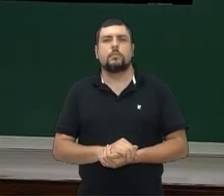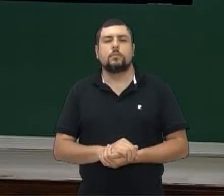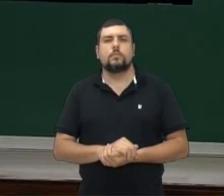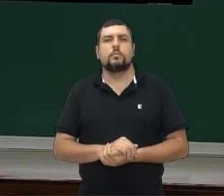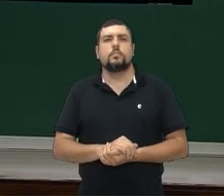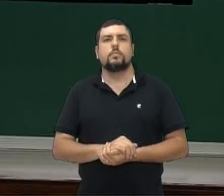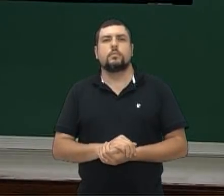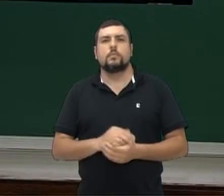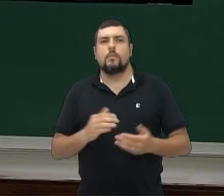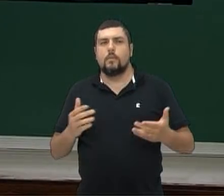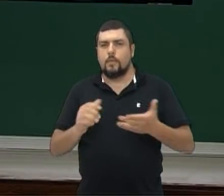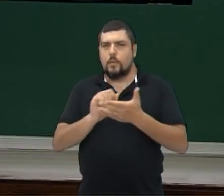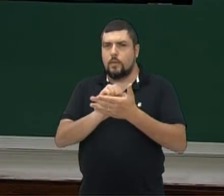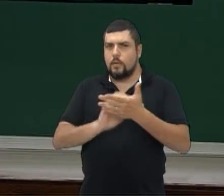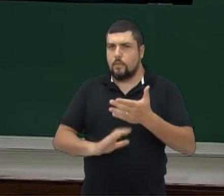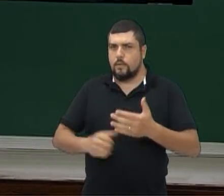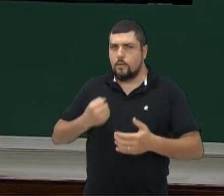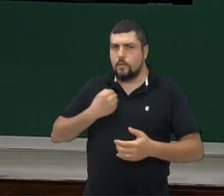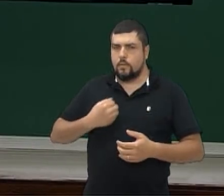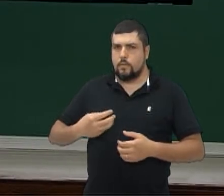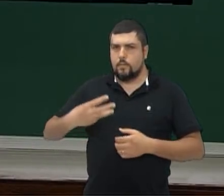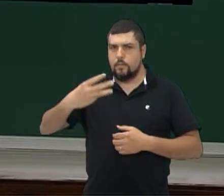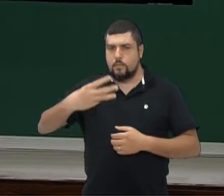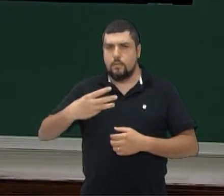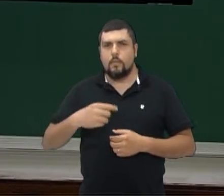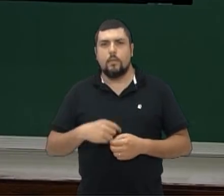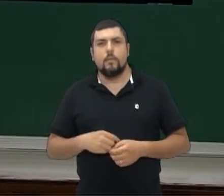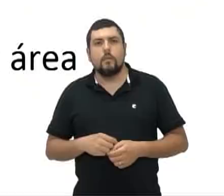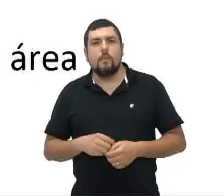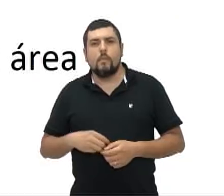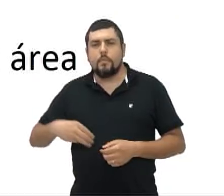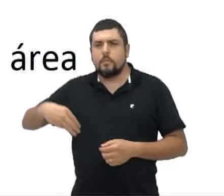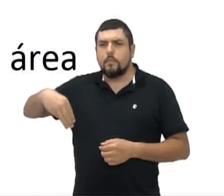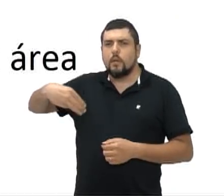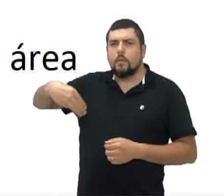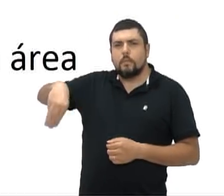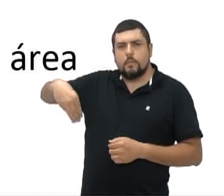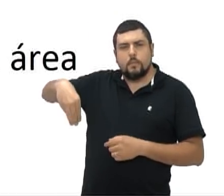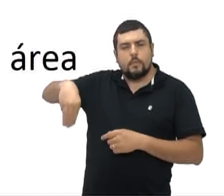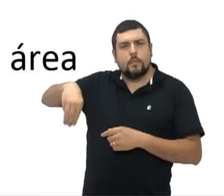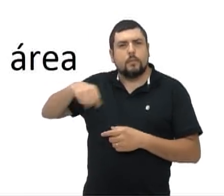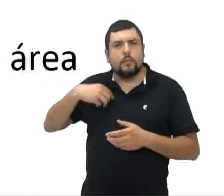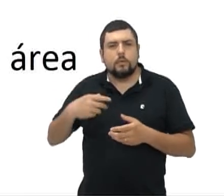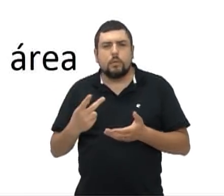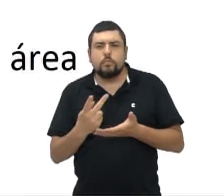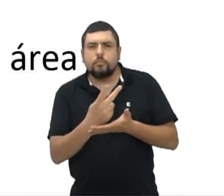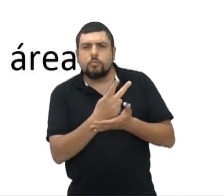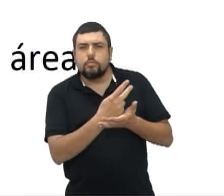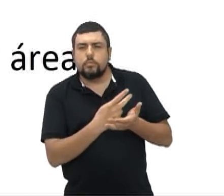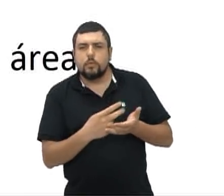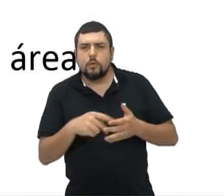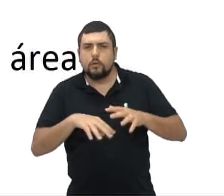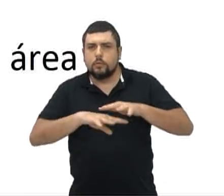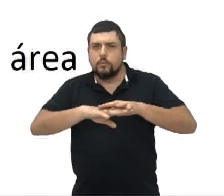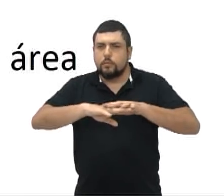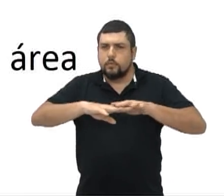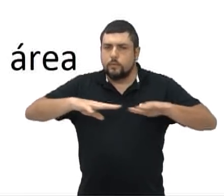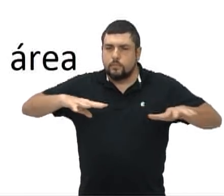No exercício 3, Marcos desenhou a seguinte figura, numa malha